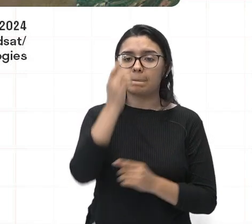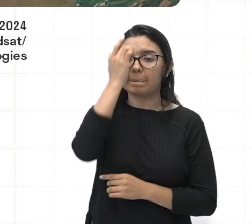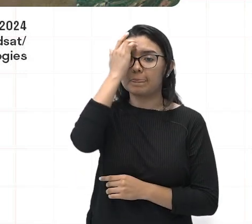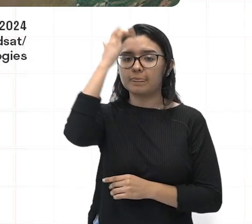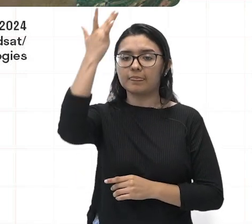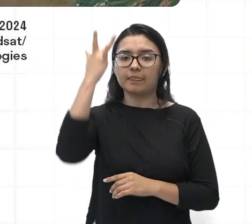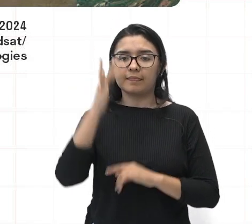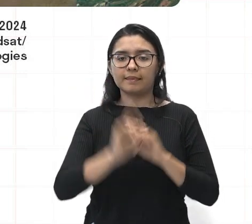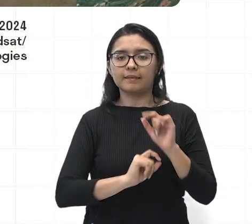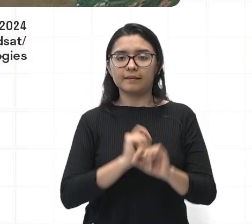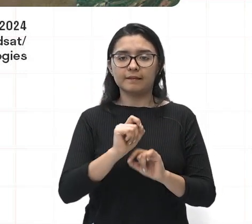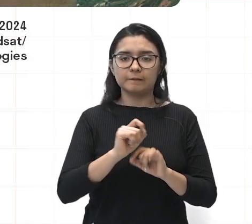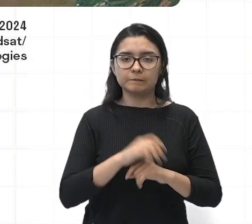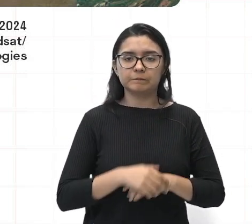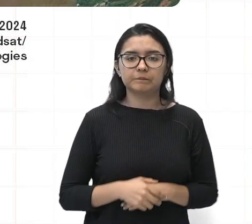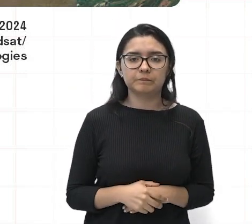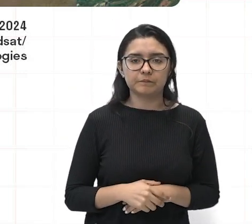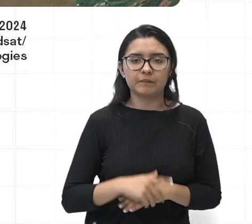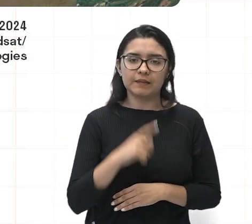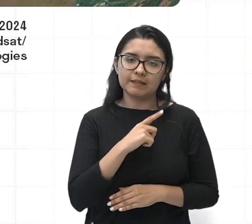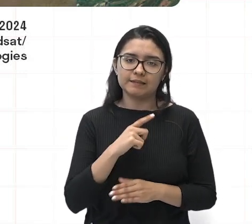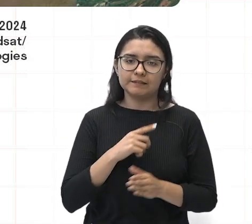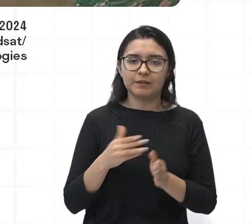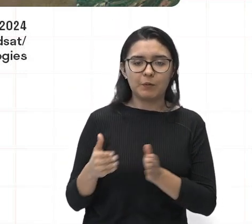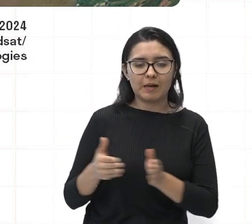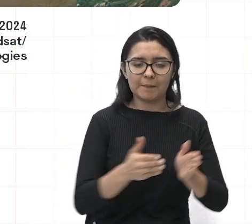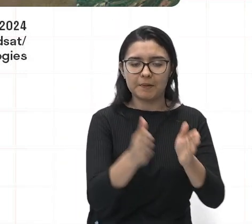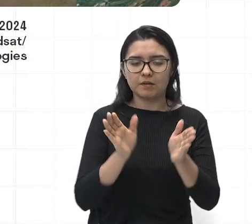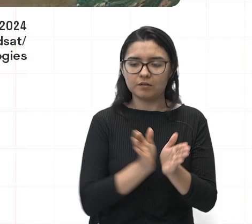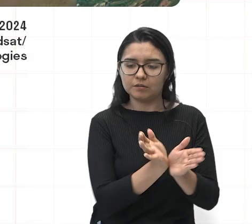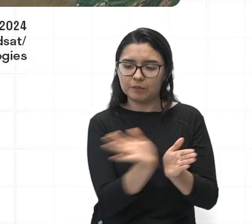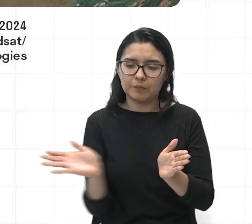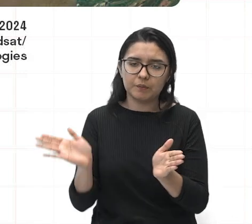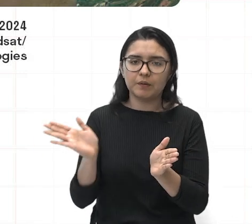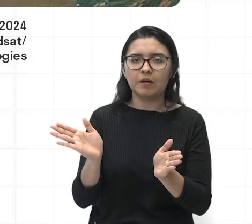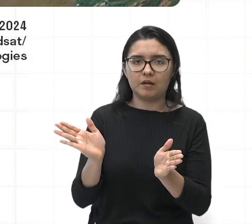ali, ele encurta as distâncias aí,